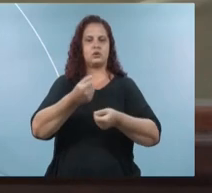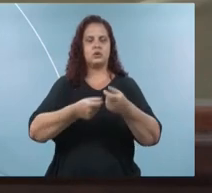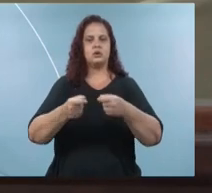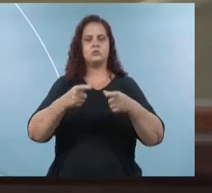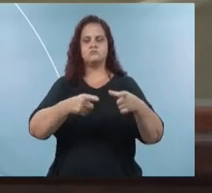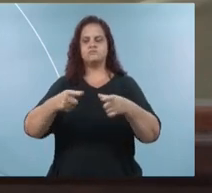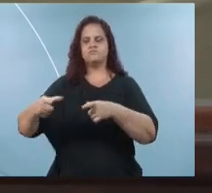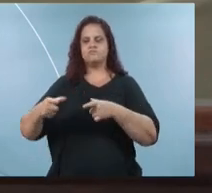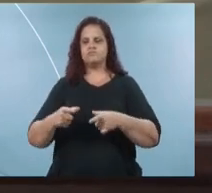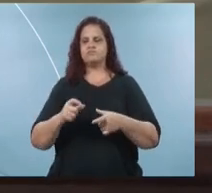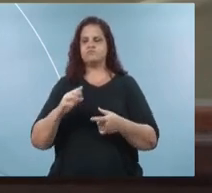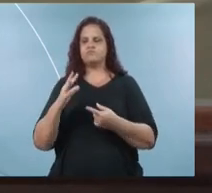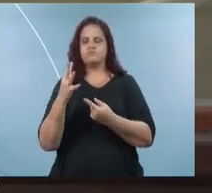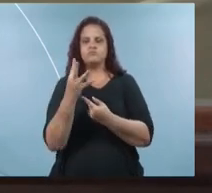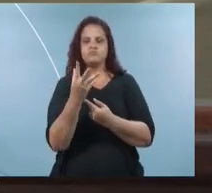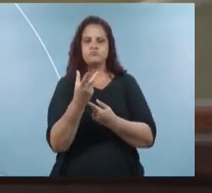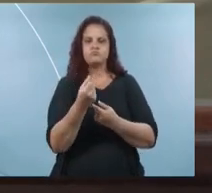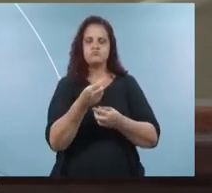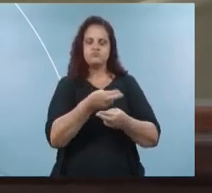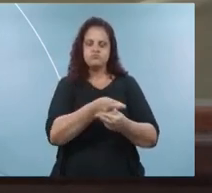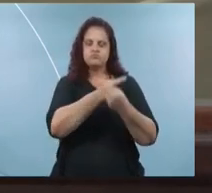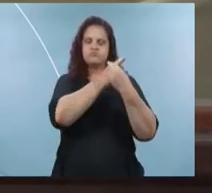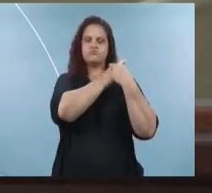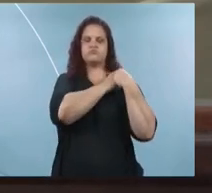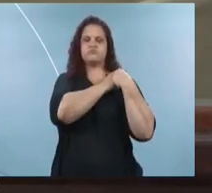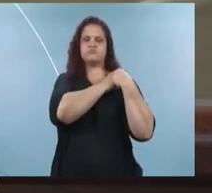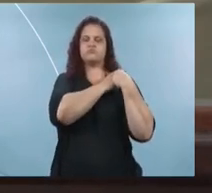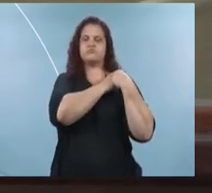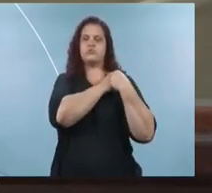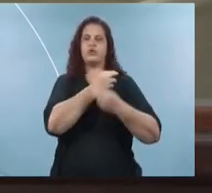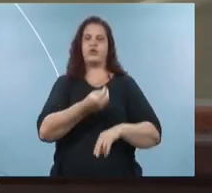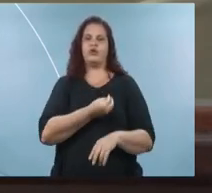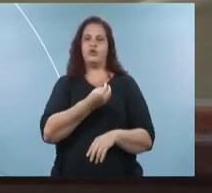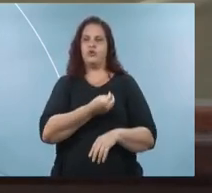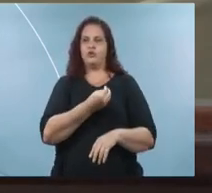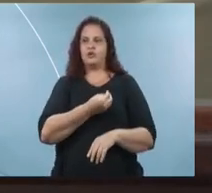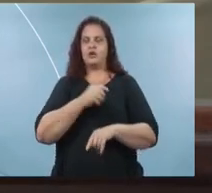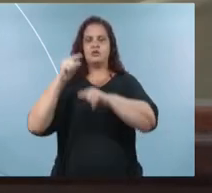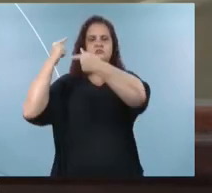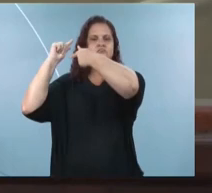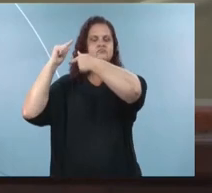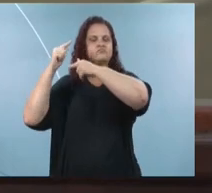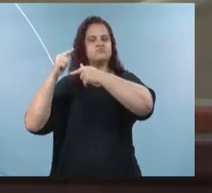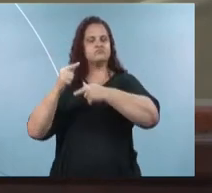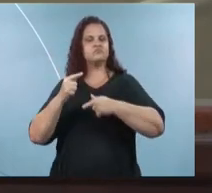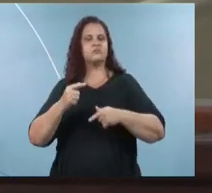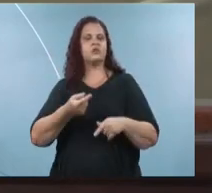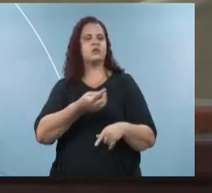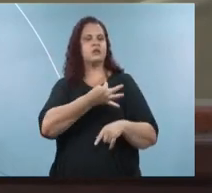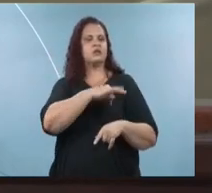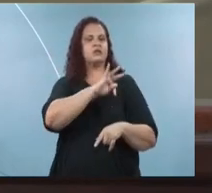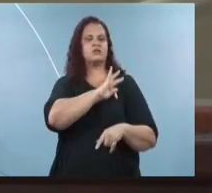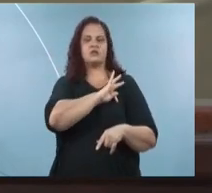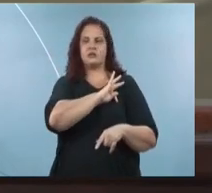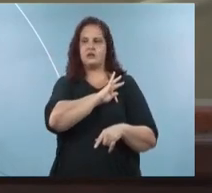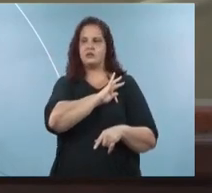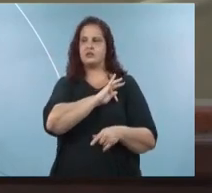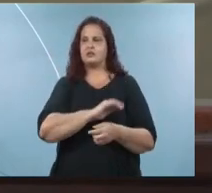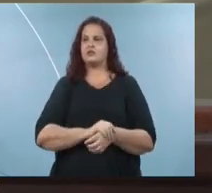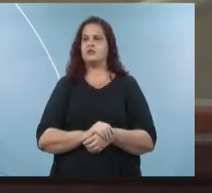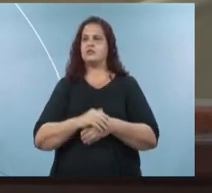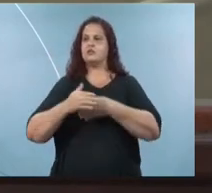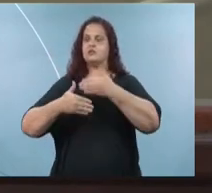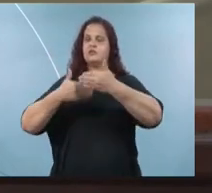artesãos, somos responsáveis por manter vivas as tradições e técnicas que nos foram passadas